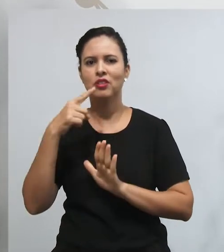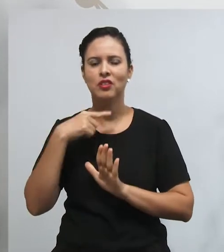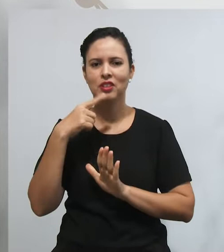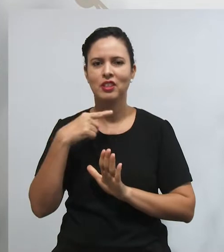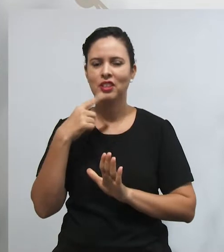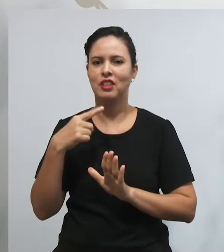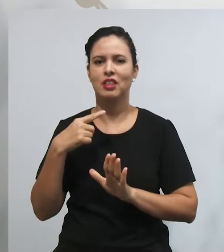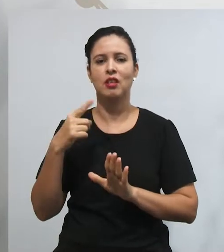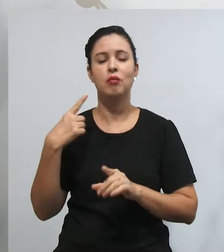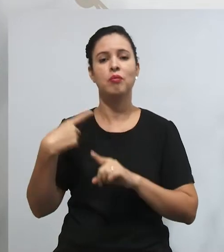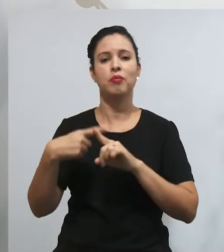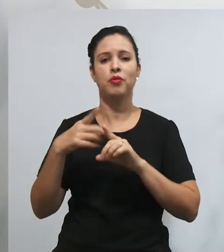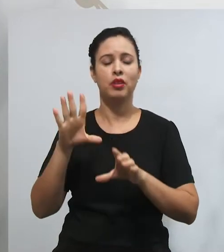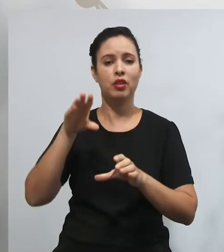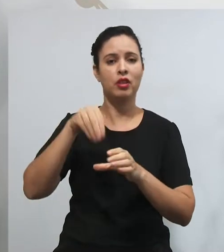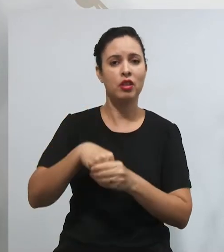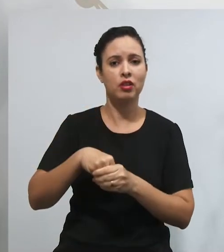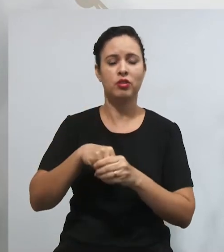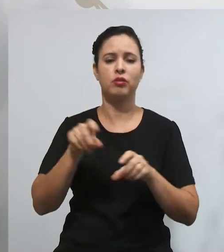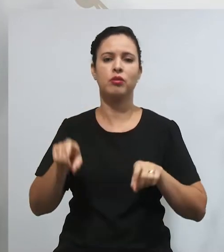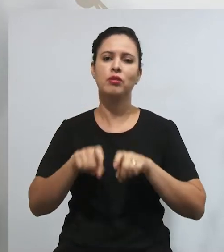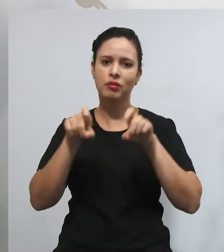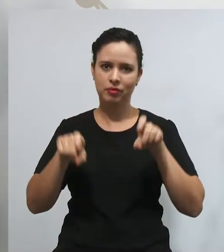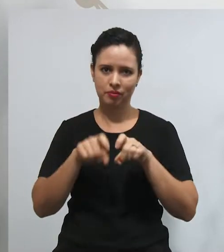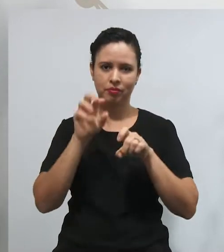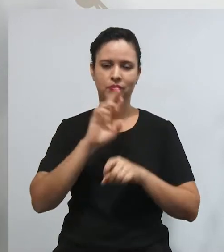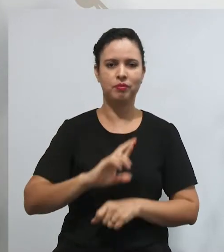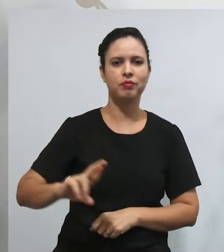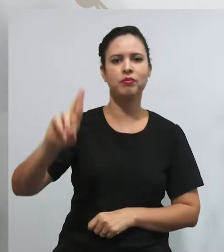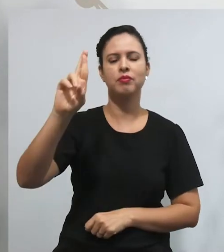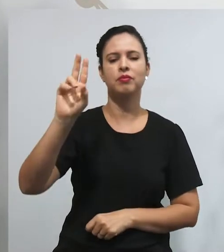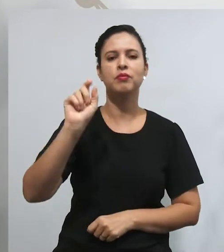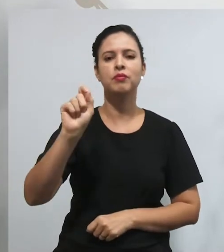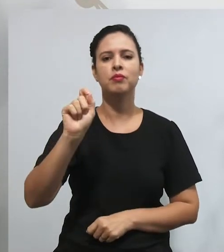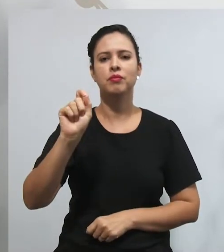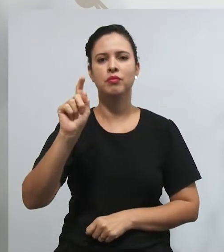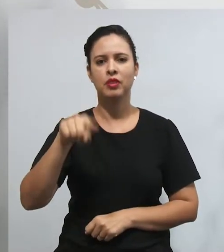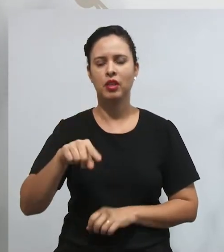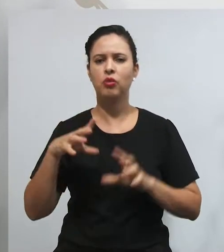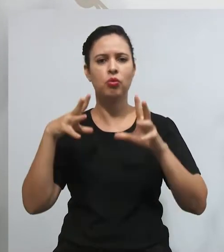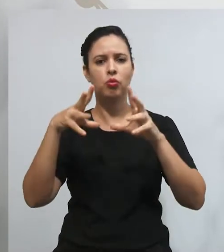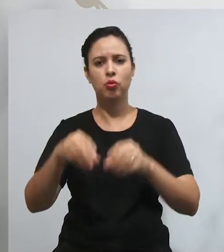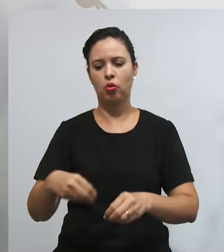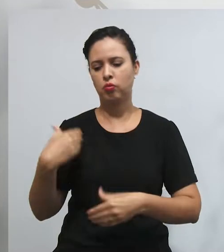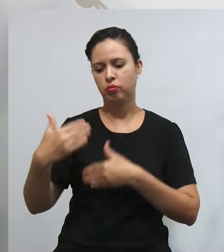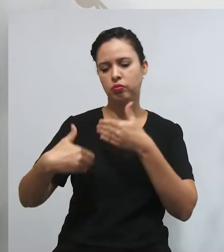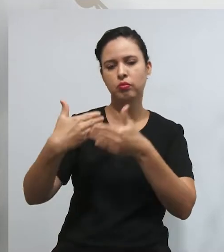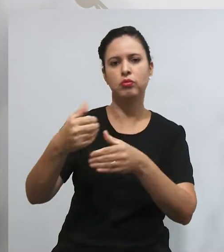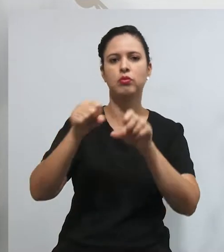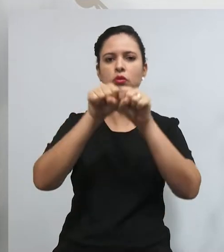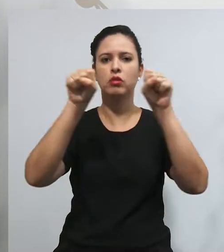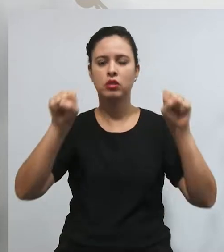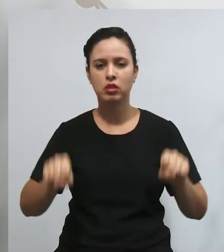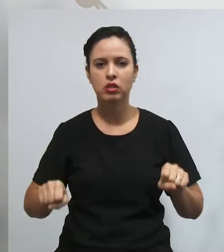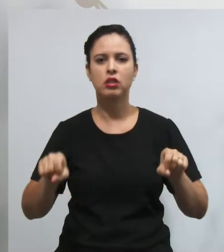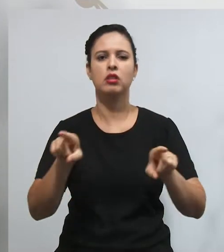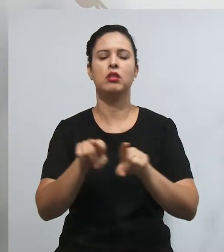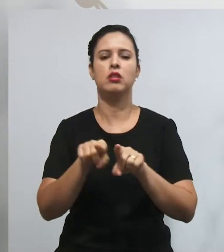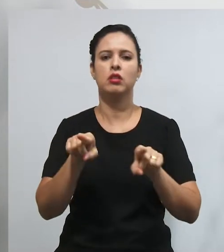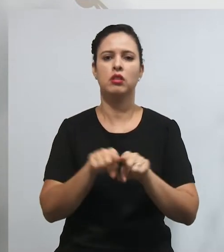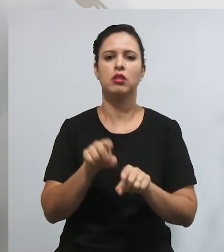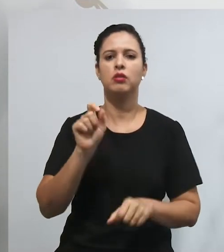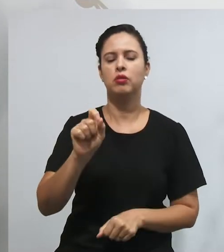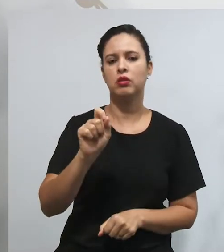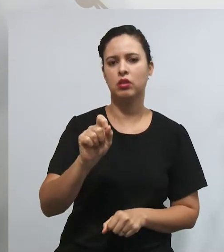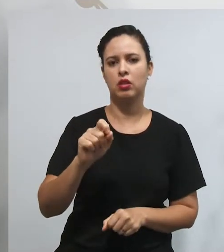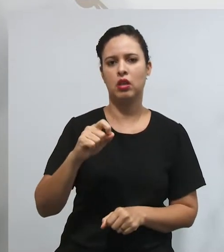abstrata, que ela roda dentro do computador, né, e é responsável pelo desempenho do sistema,